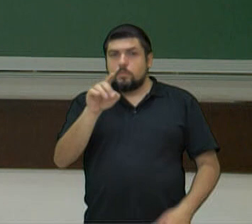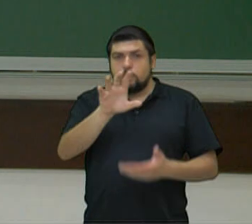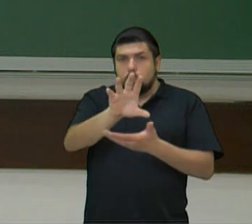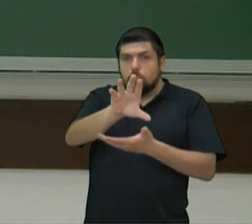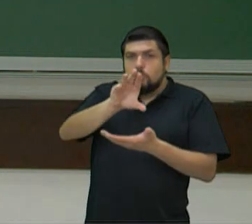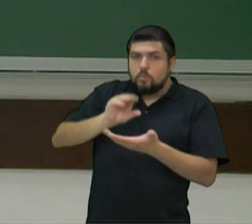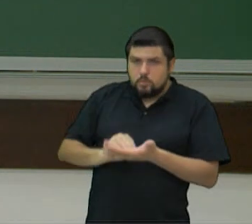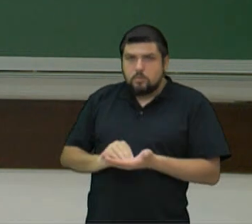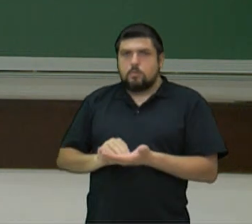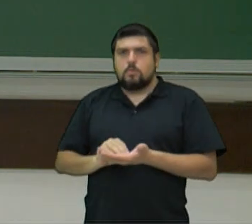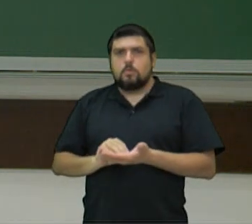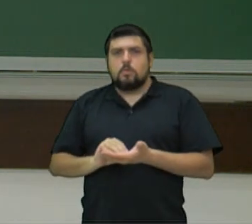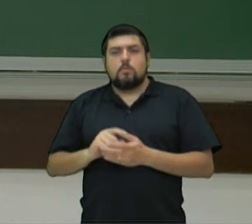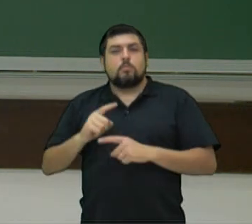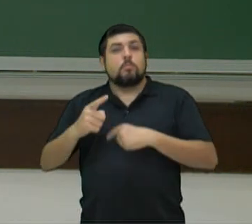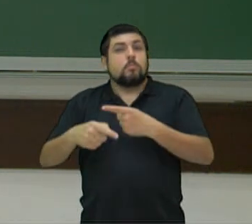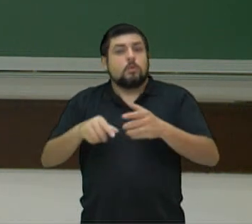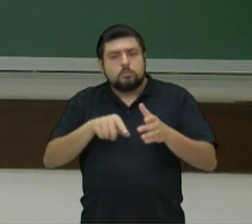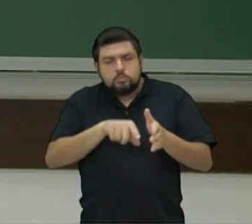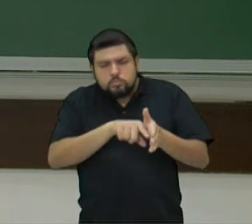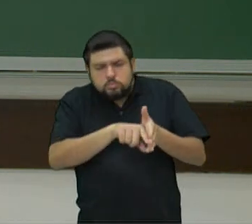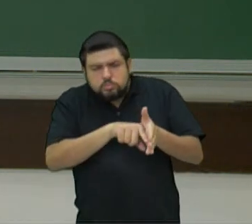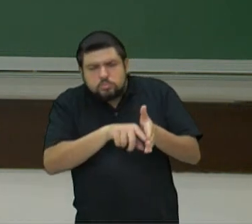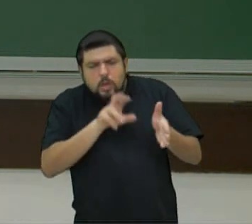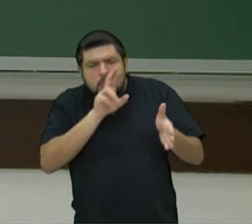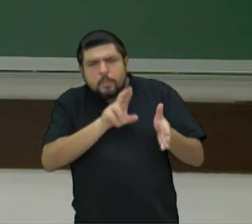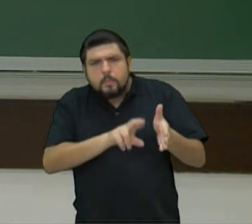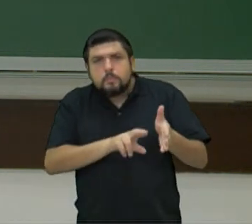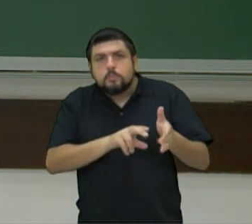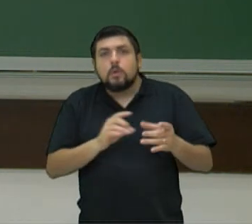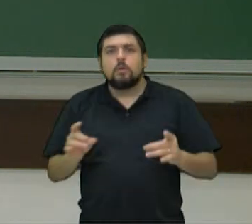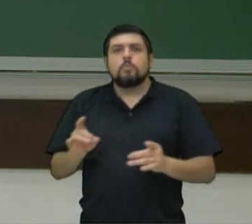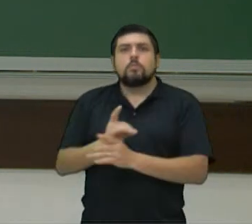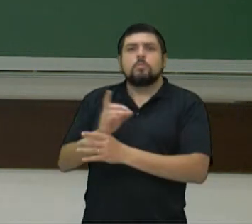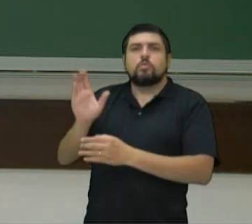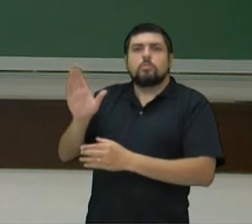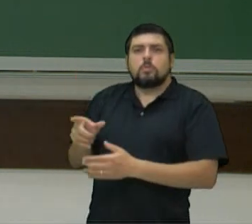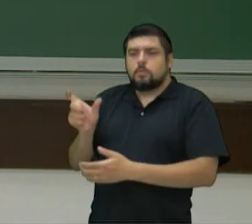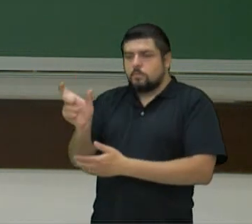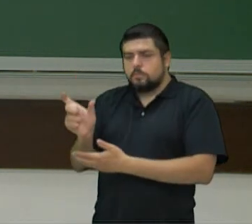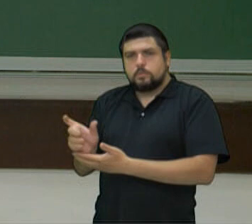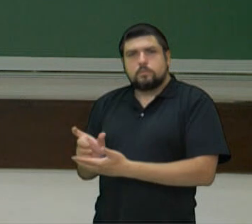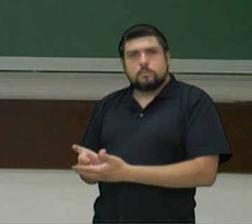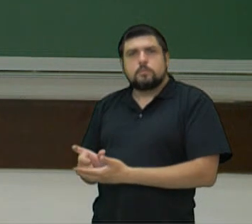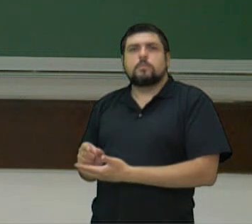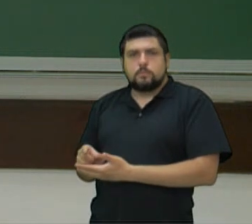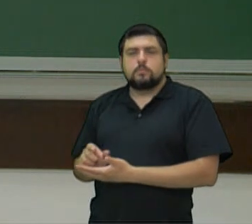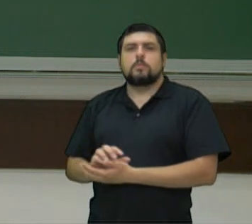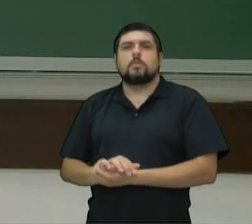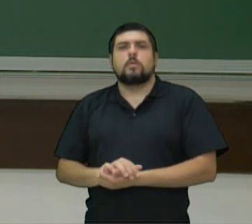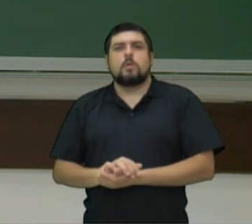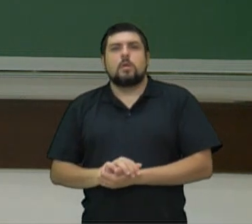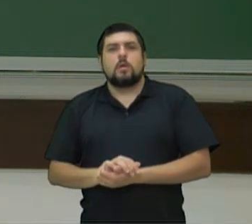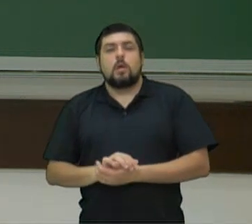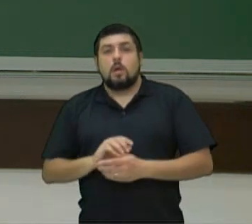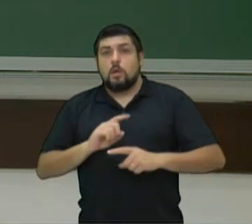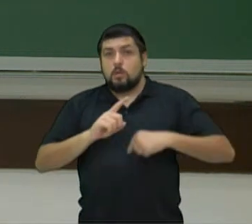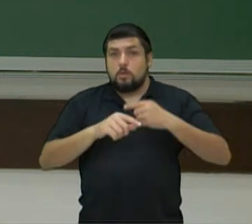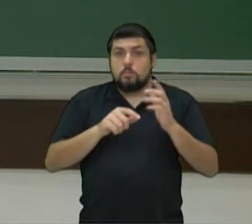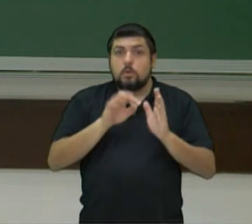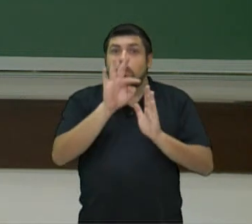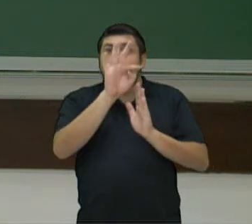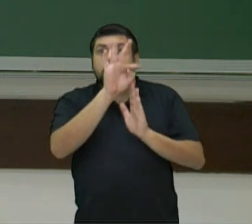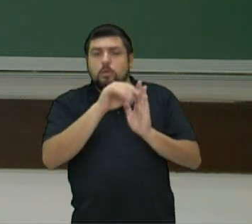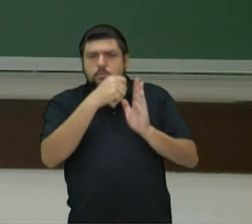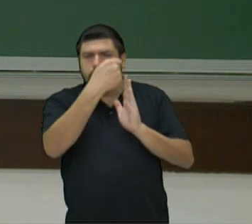vocês têm anotado ali, porque são palavrinhas muito importantes quando nós vamos construir um texto. Eles ajudam a construção